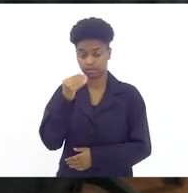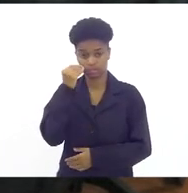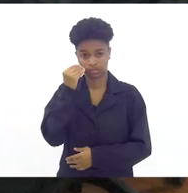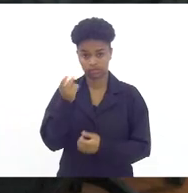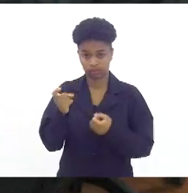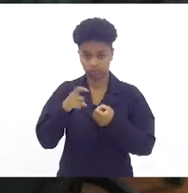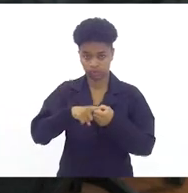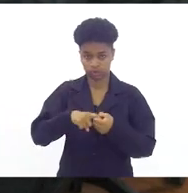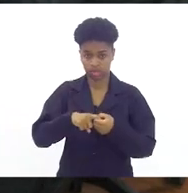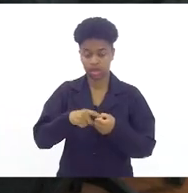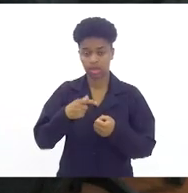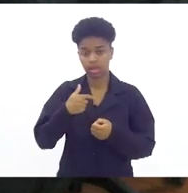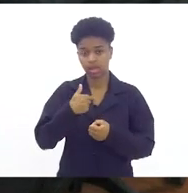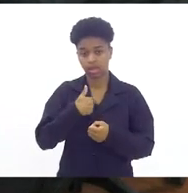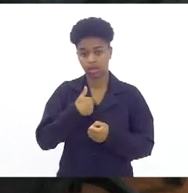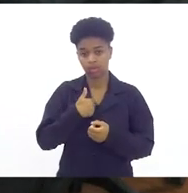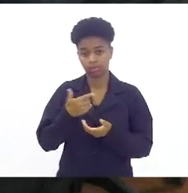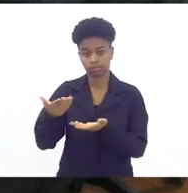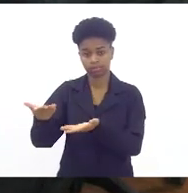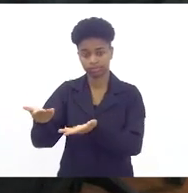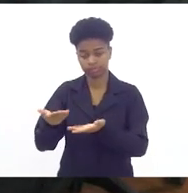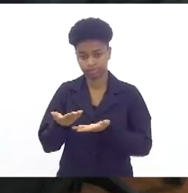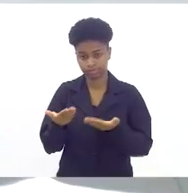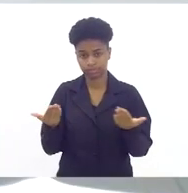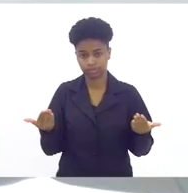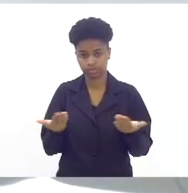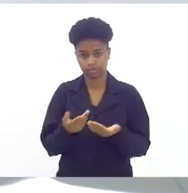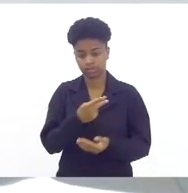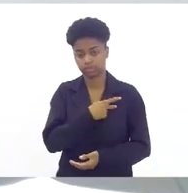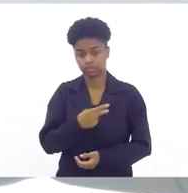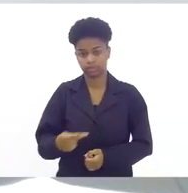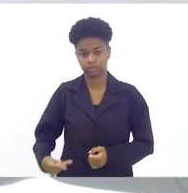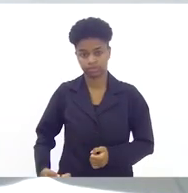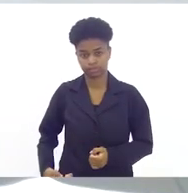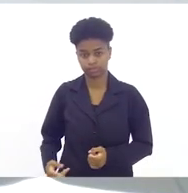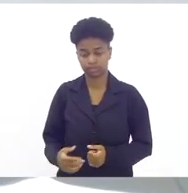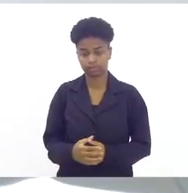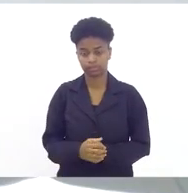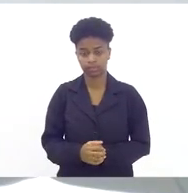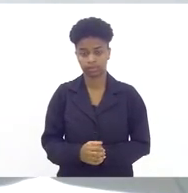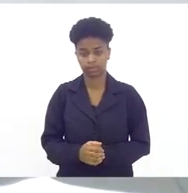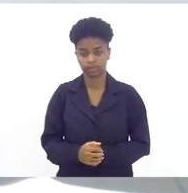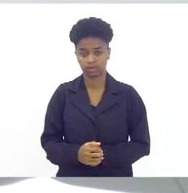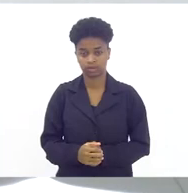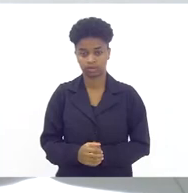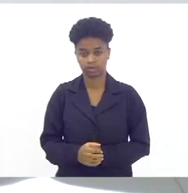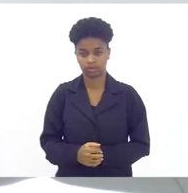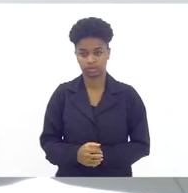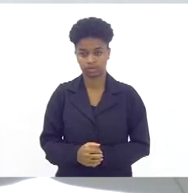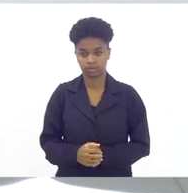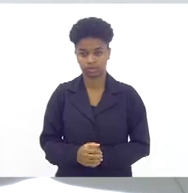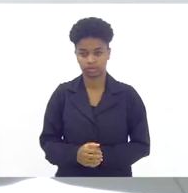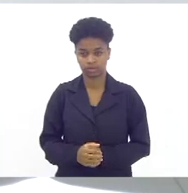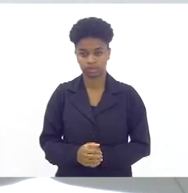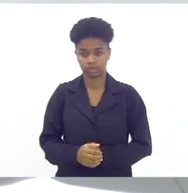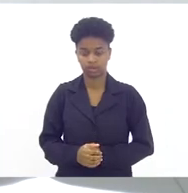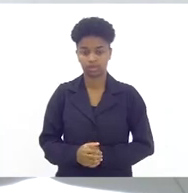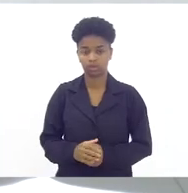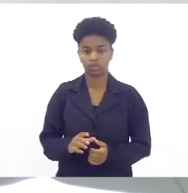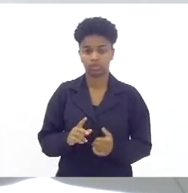eu vou passar então a palavra para o presidente dos sindp Faetec